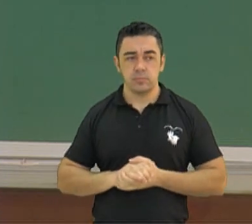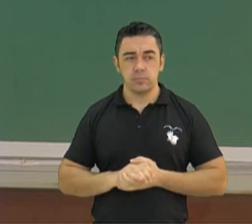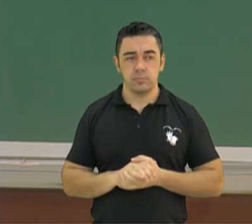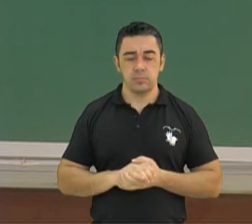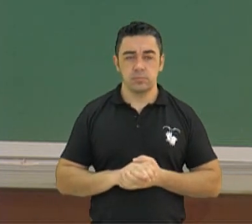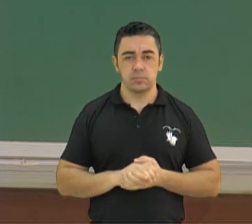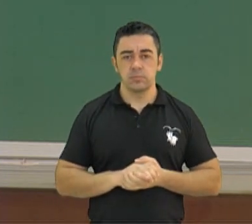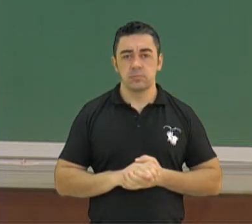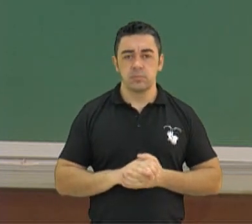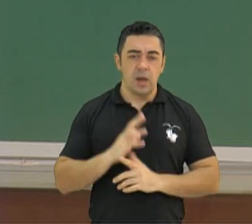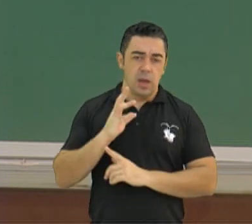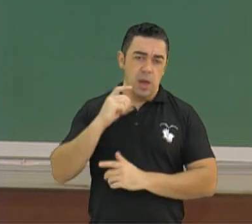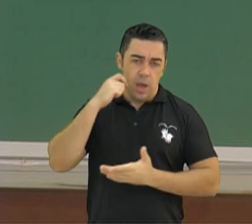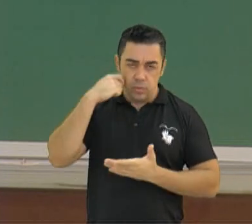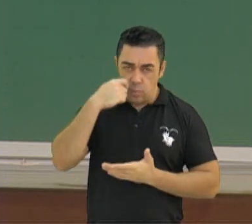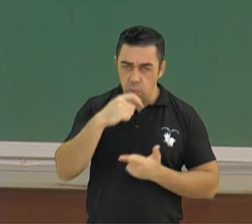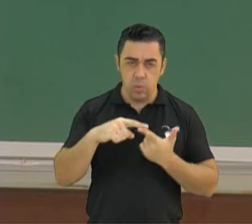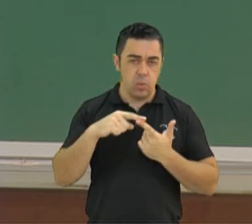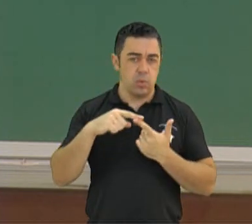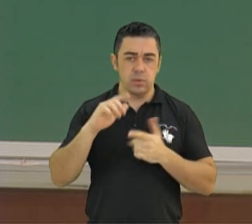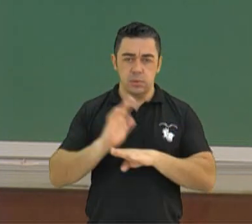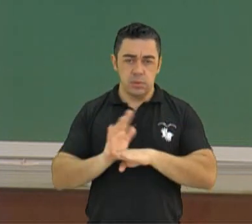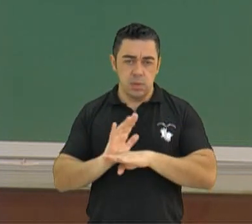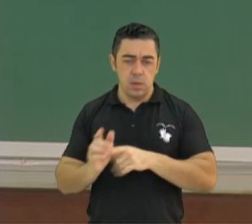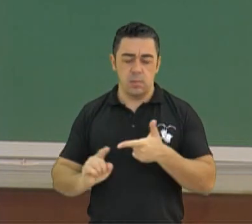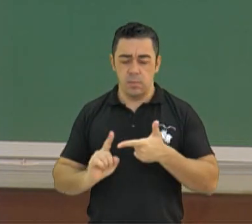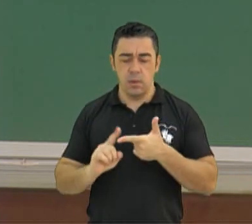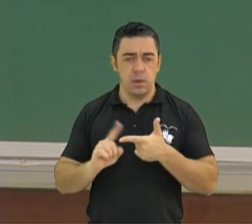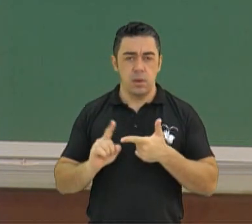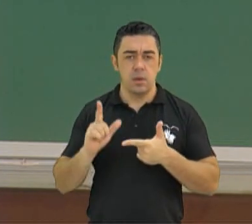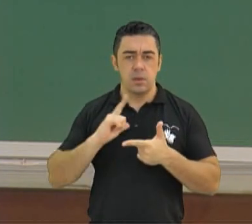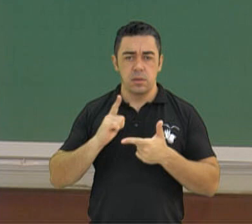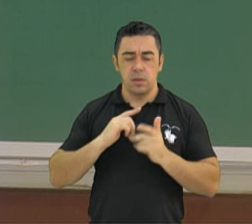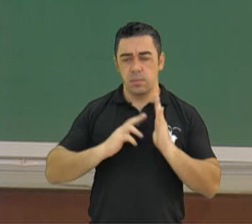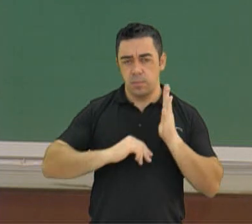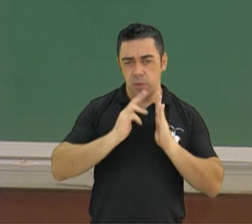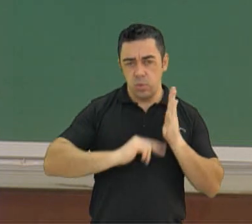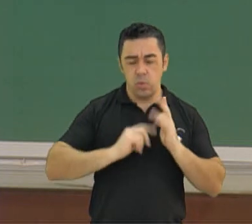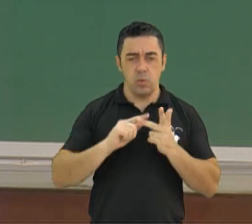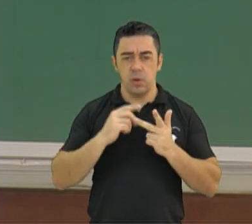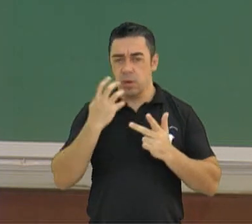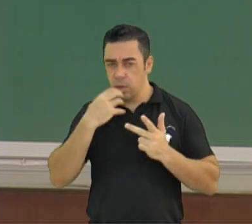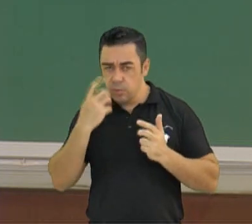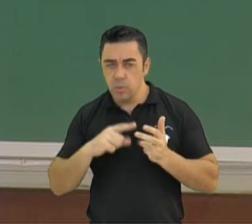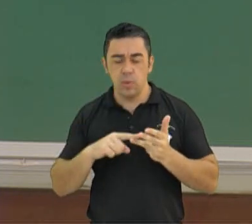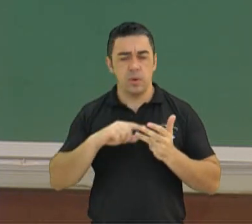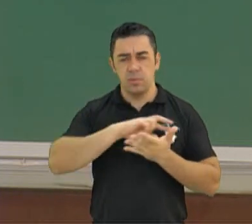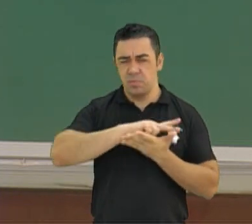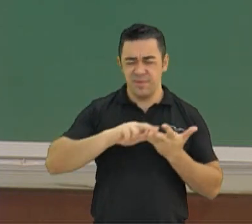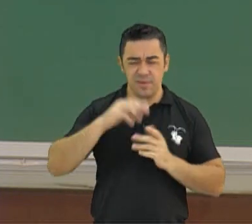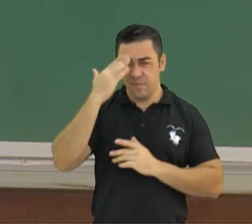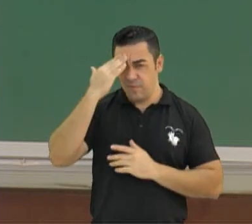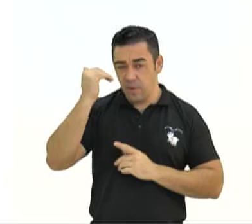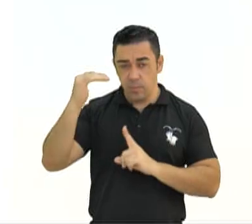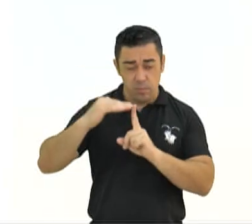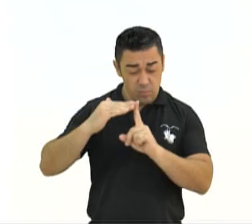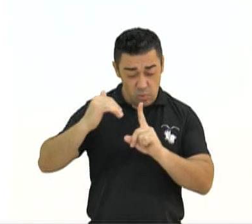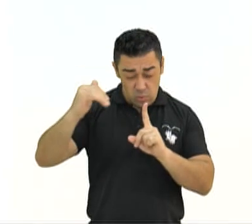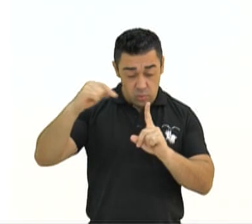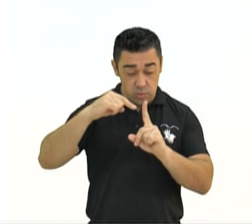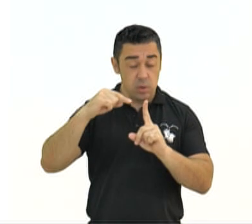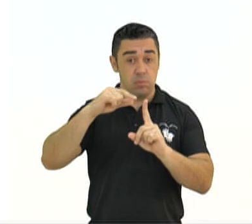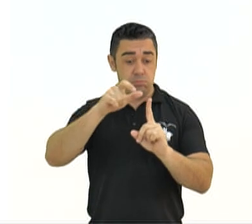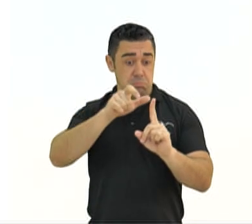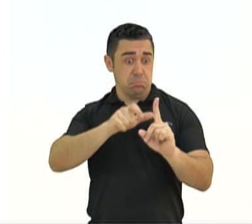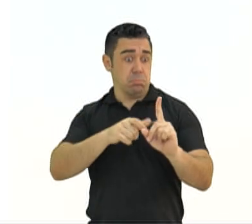Astros e estrelas de cinema, campeões esportivos, governantes, pintores e literatos célebres são transformados em